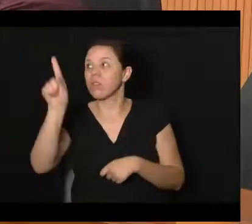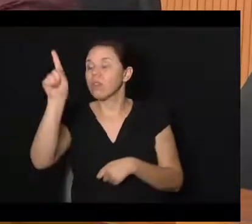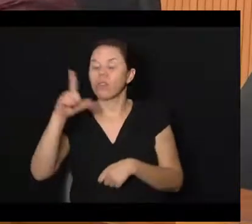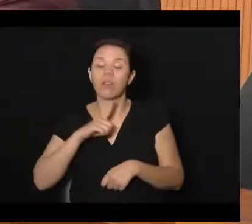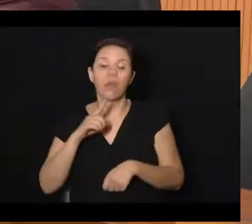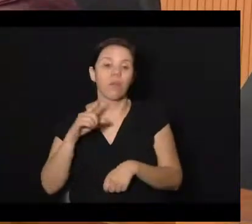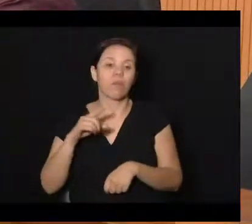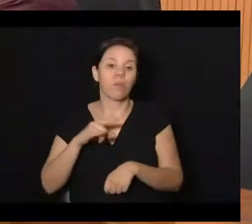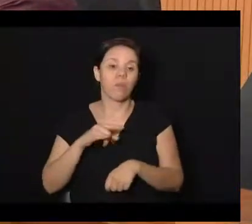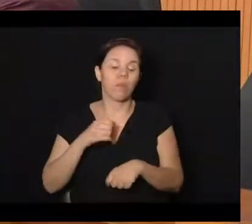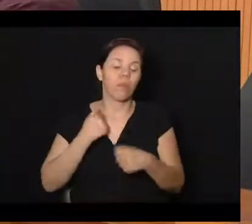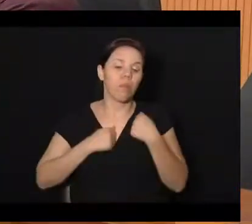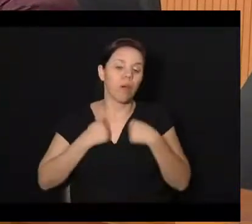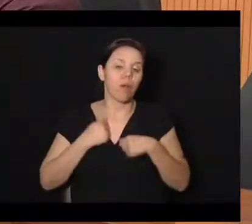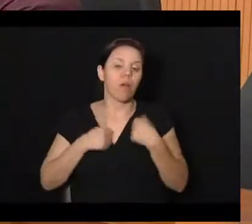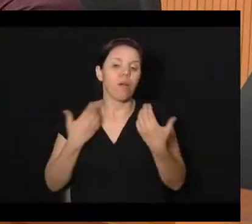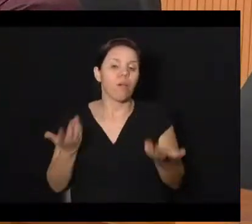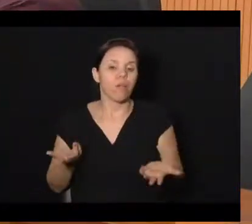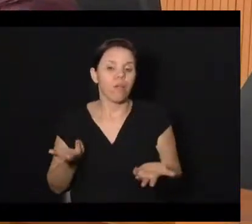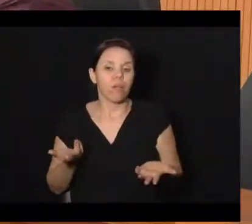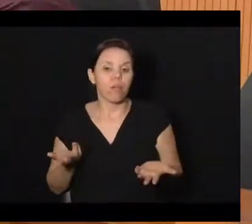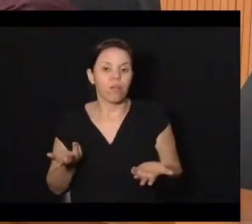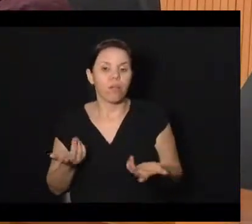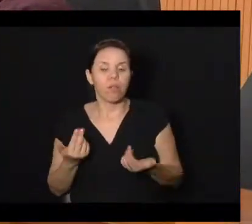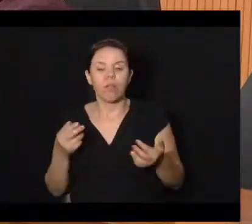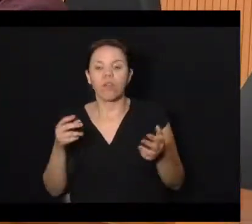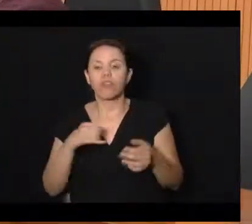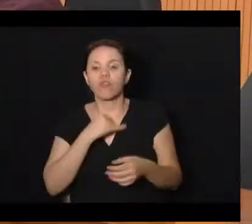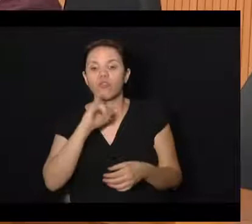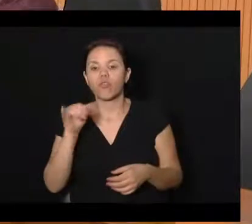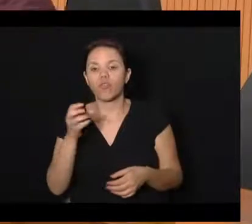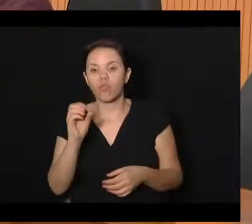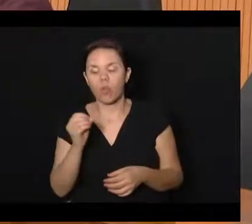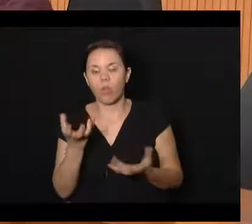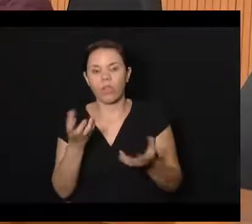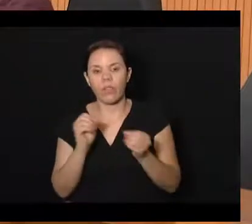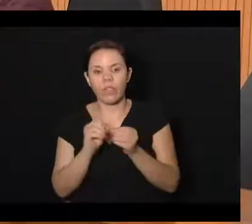e uma outra questão também o joão queria fazer uma pergunta pro